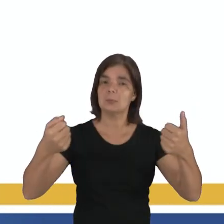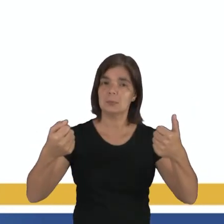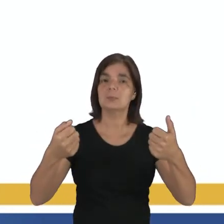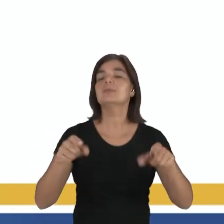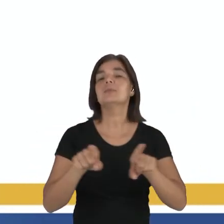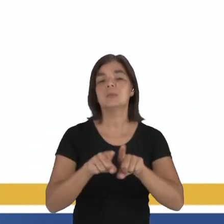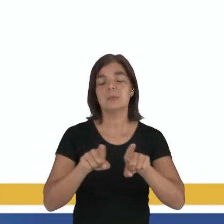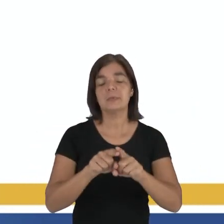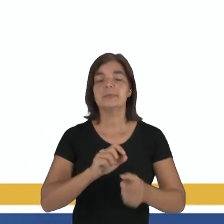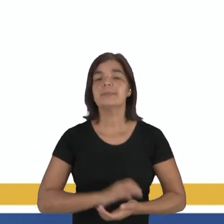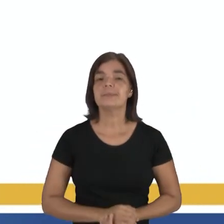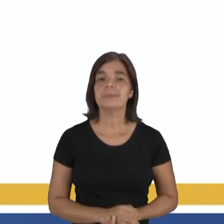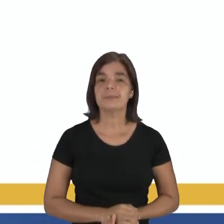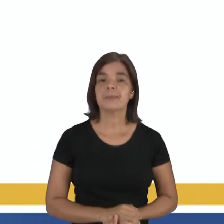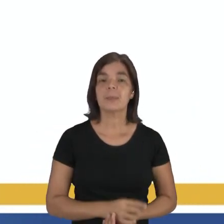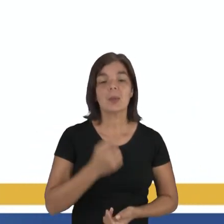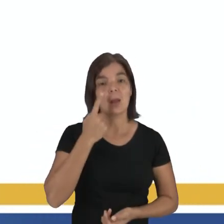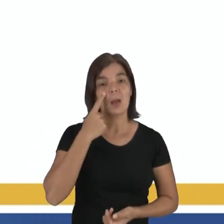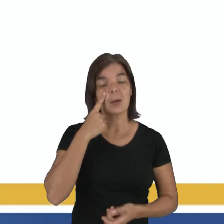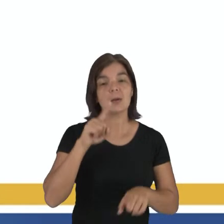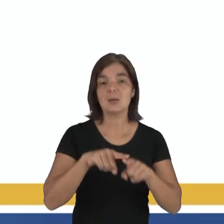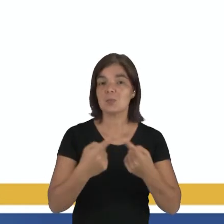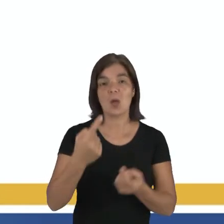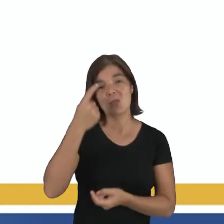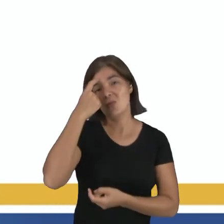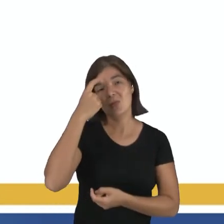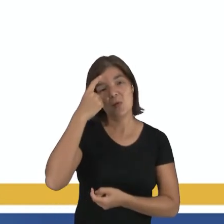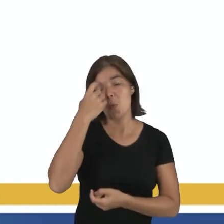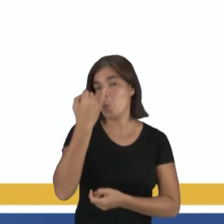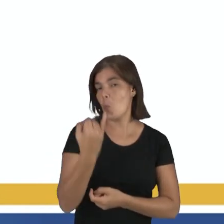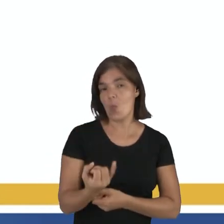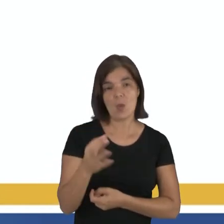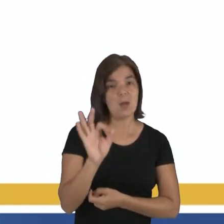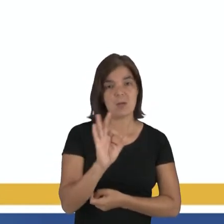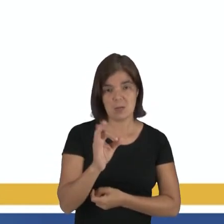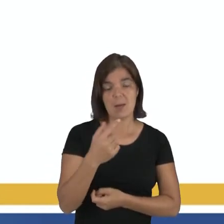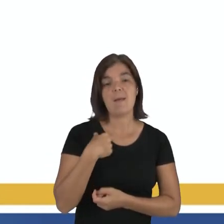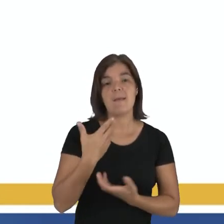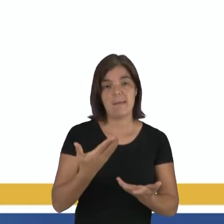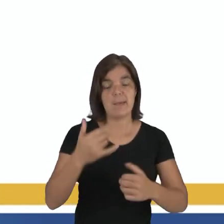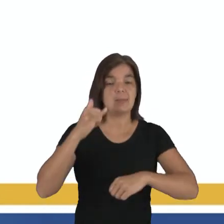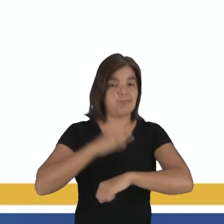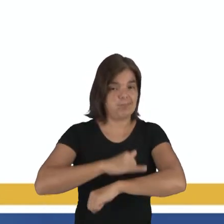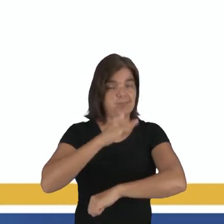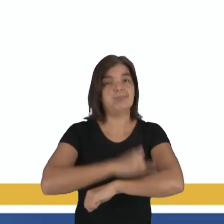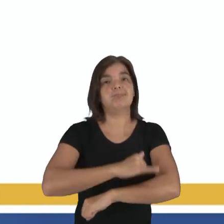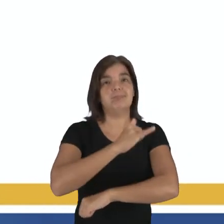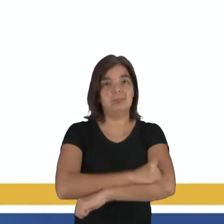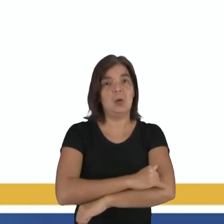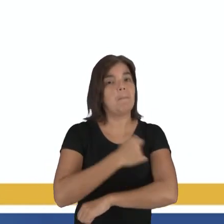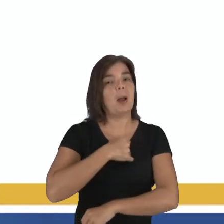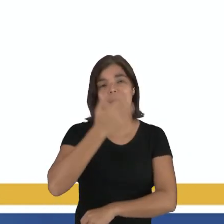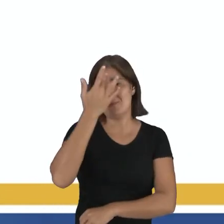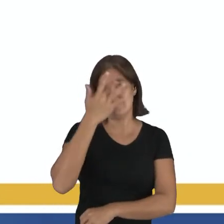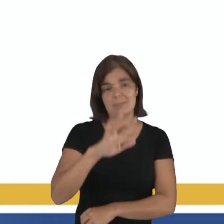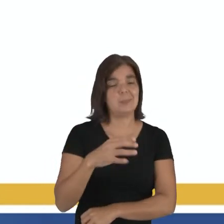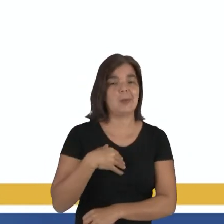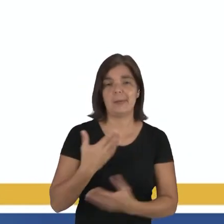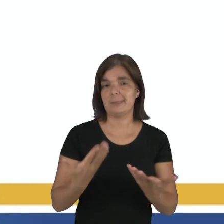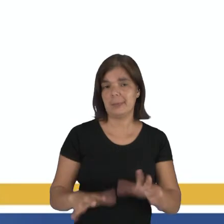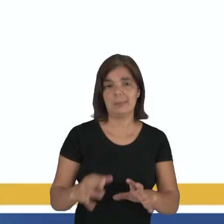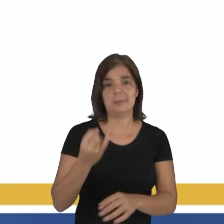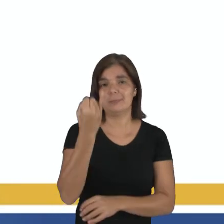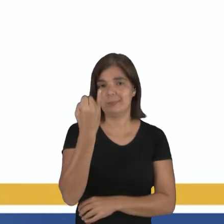O humor dessa tirinha está que Agar não pensa em emagrecer. Ele pensa em alargar a porta, mas não pensa em